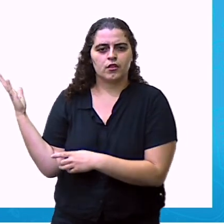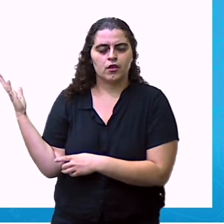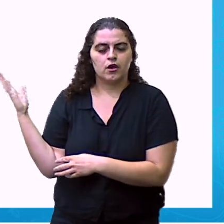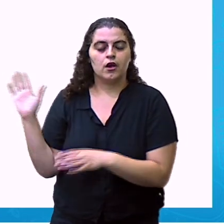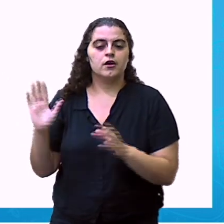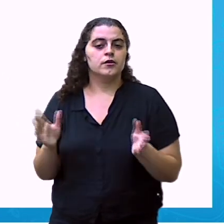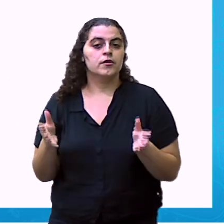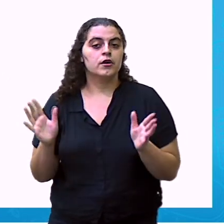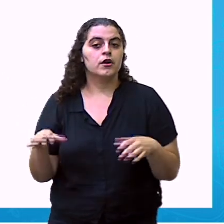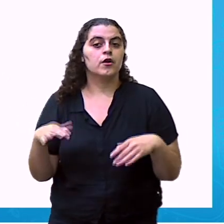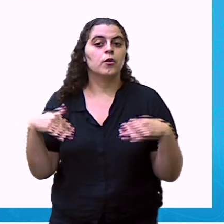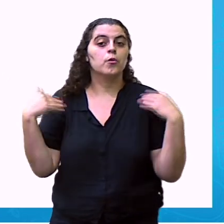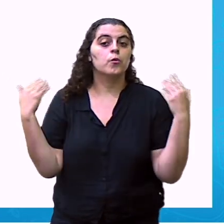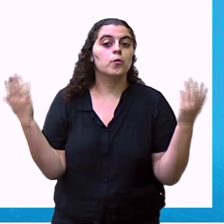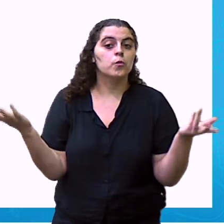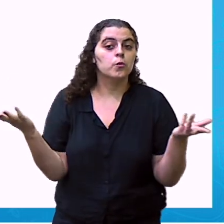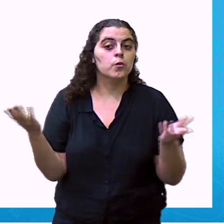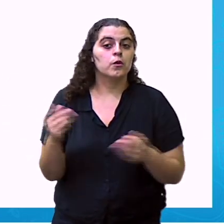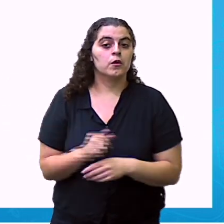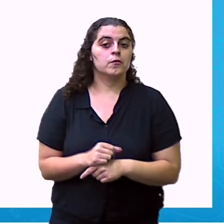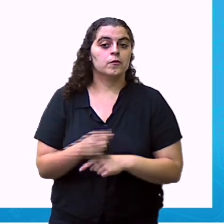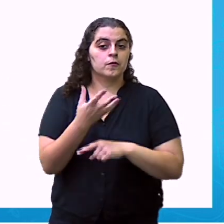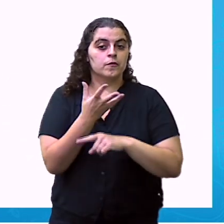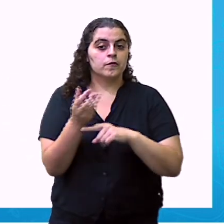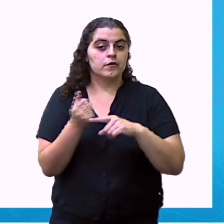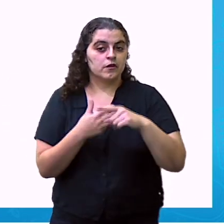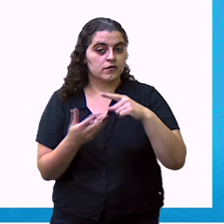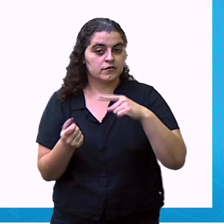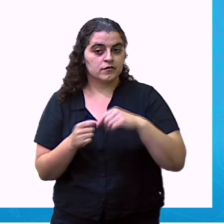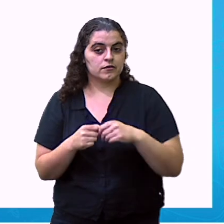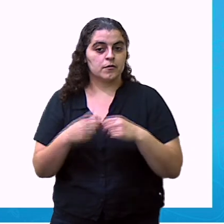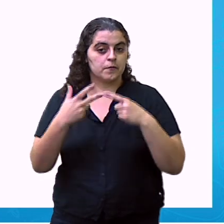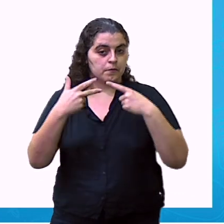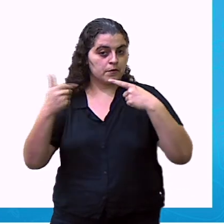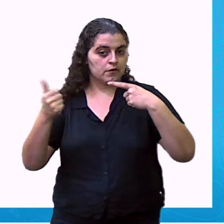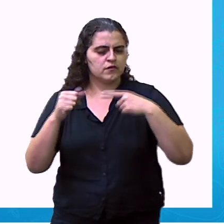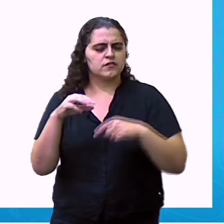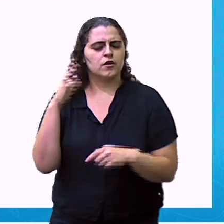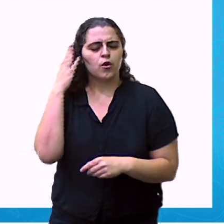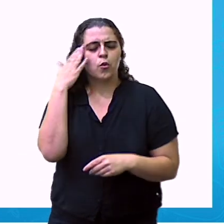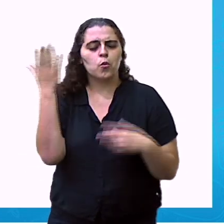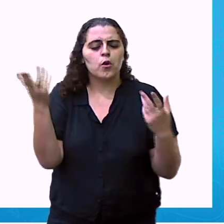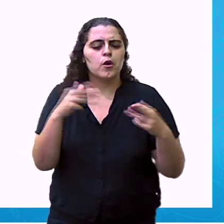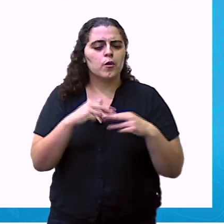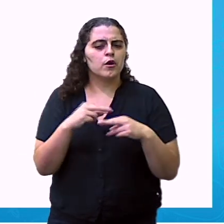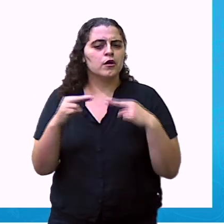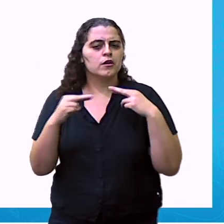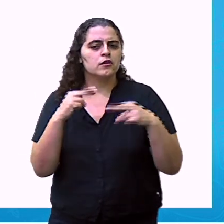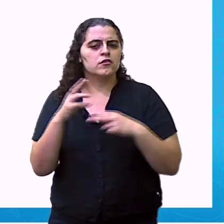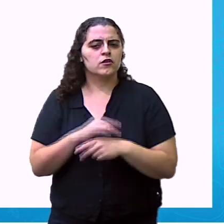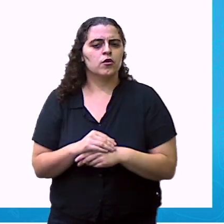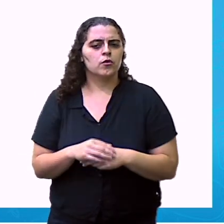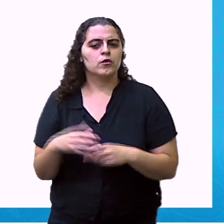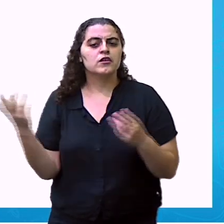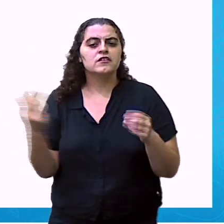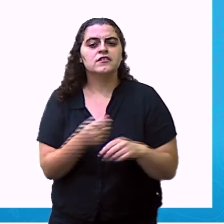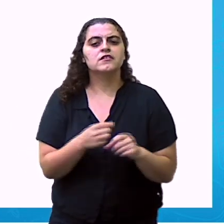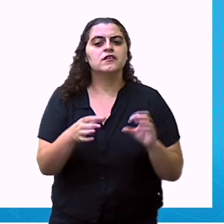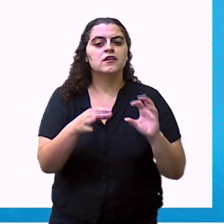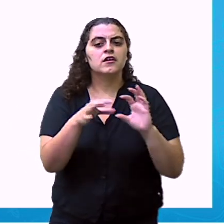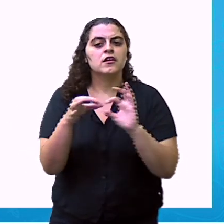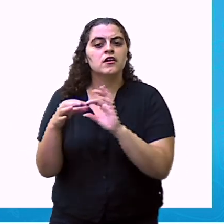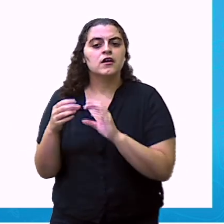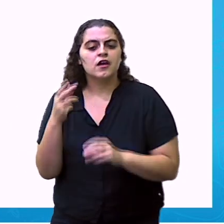vamos descobrir qual é a fração mista, para que vocês entendam qual é a relação entre as duas. Então, nós